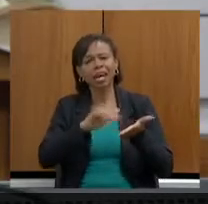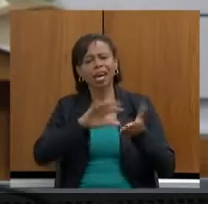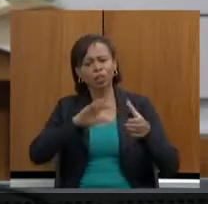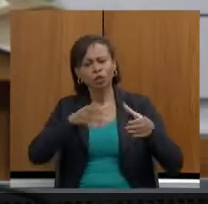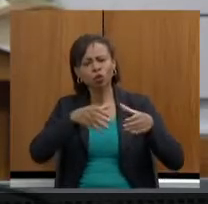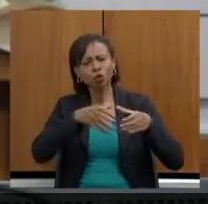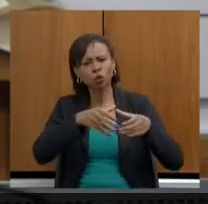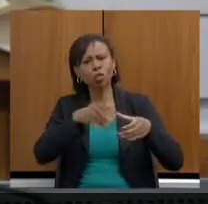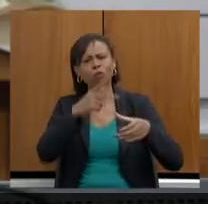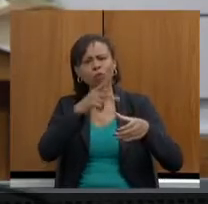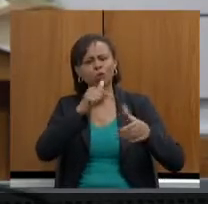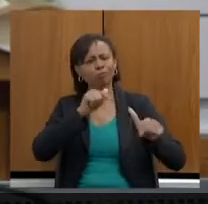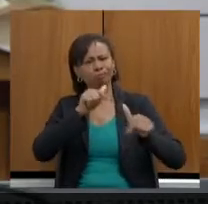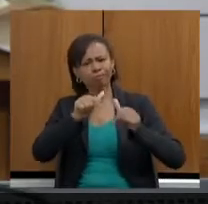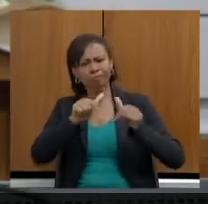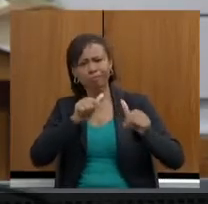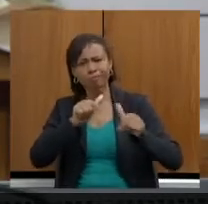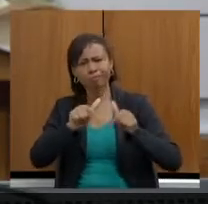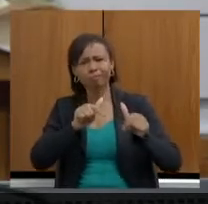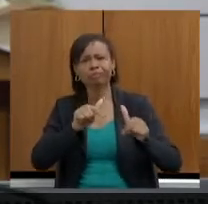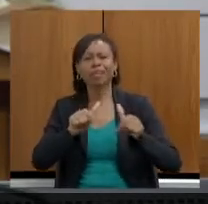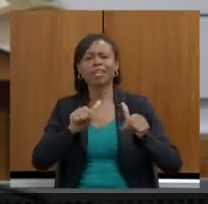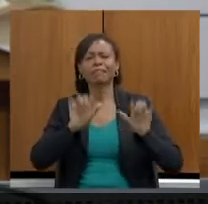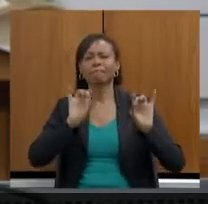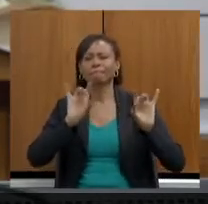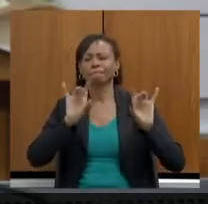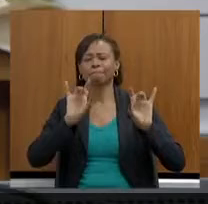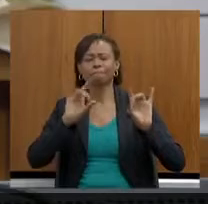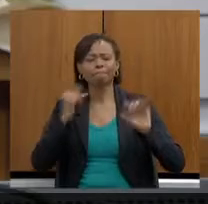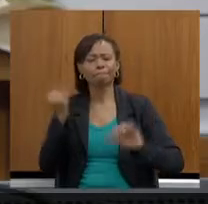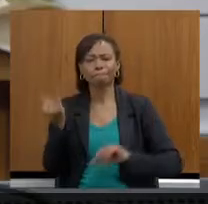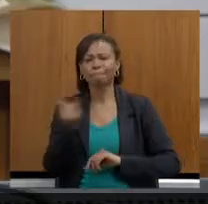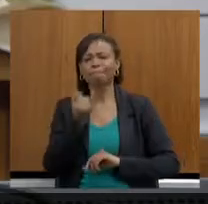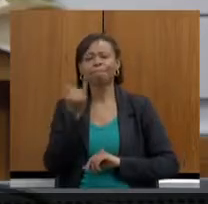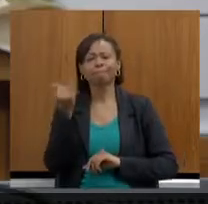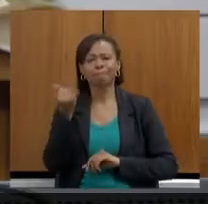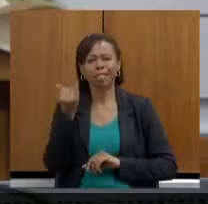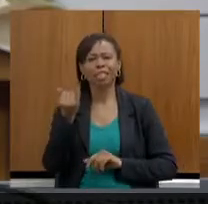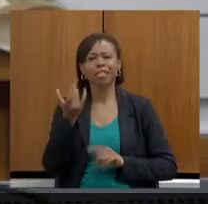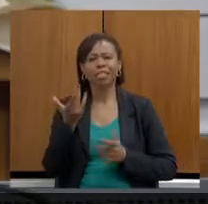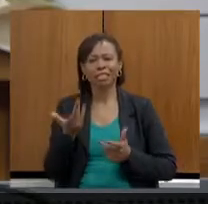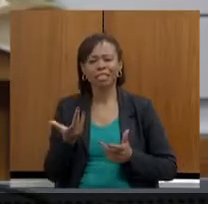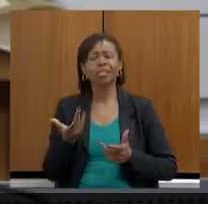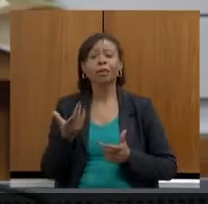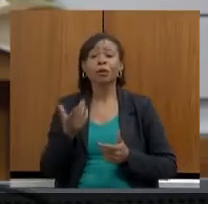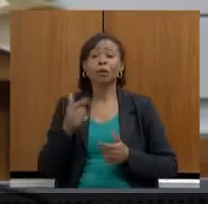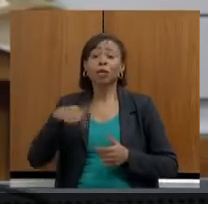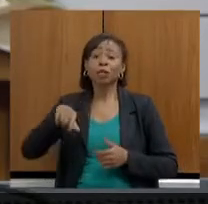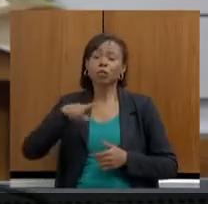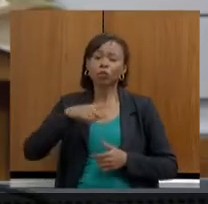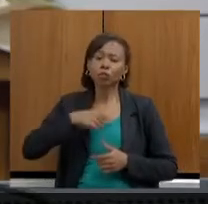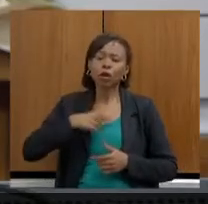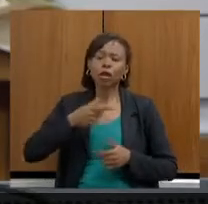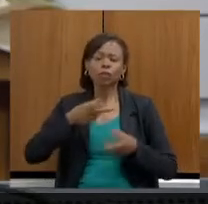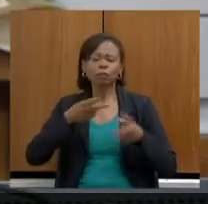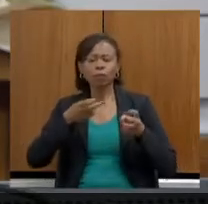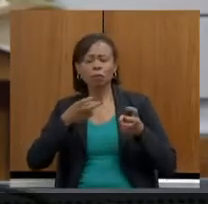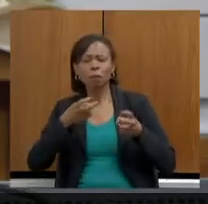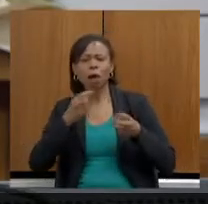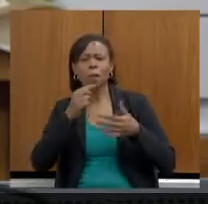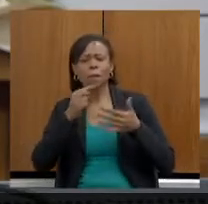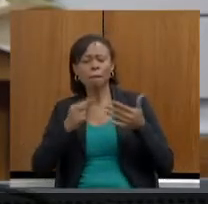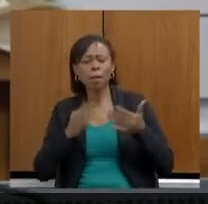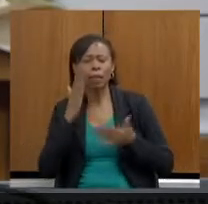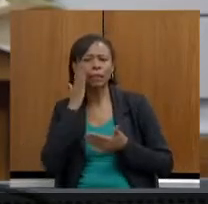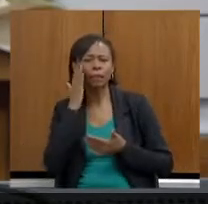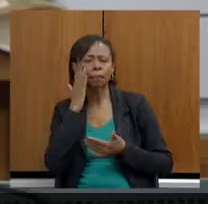viu que tem feito um trabalho excepcional para podermos deixar a parte de tudo que acontece a gente a